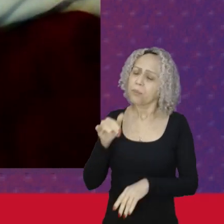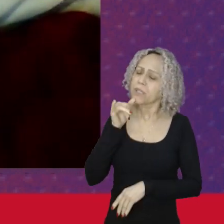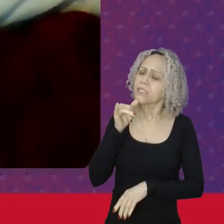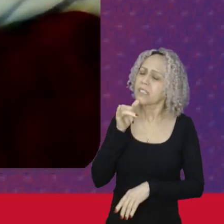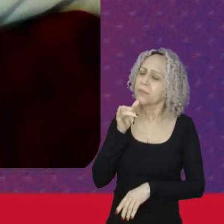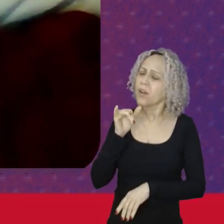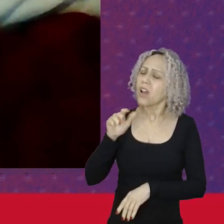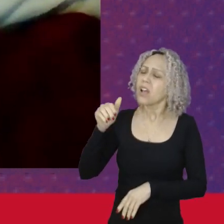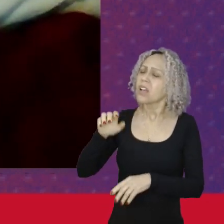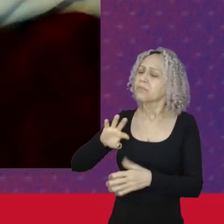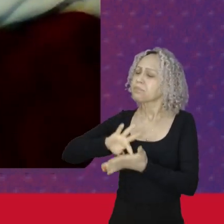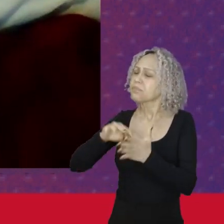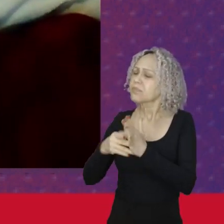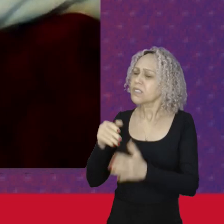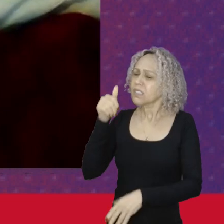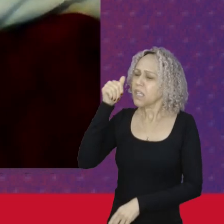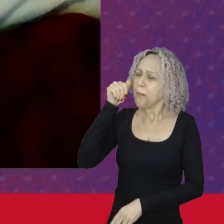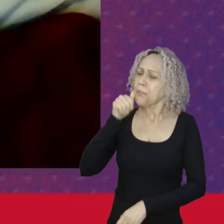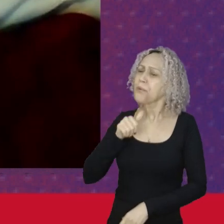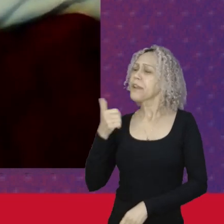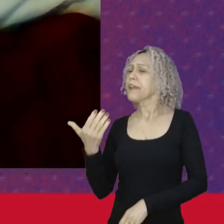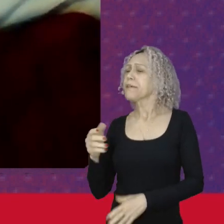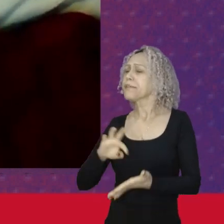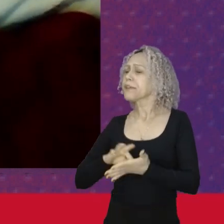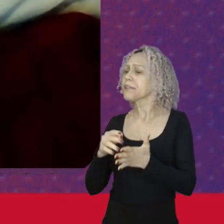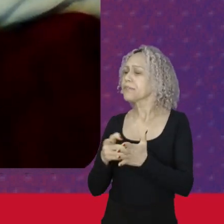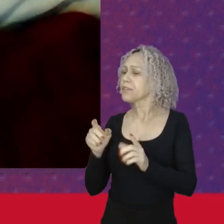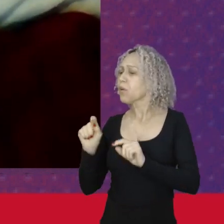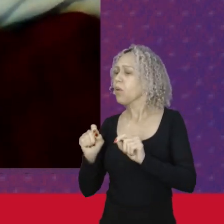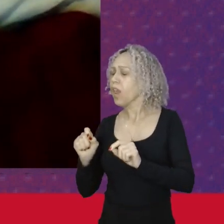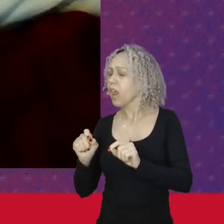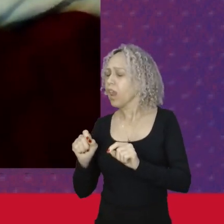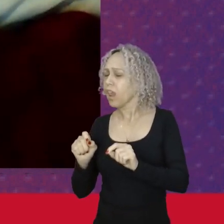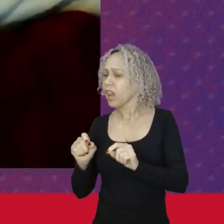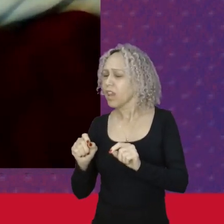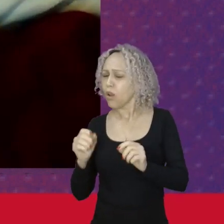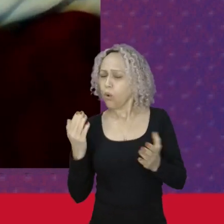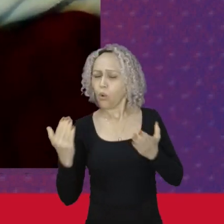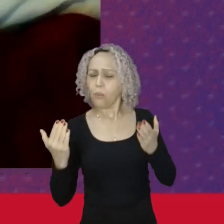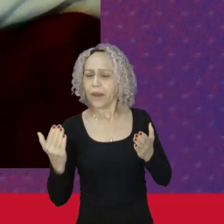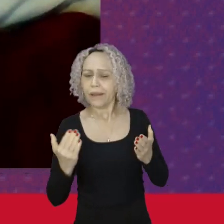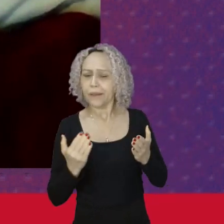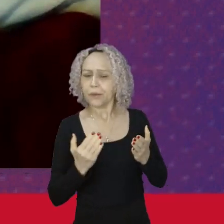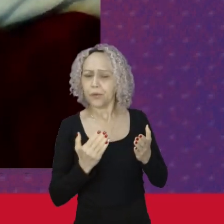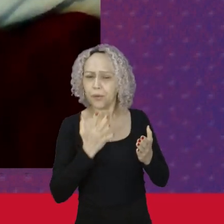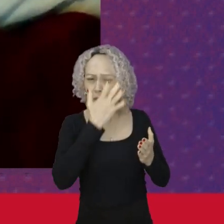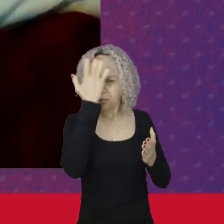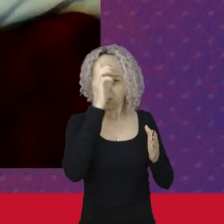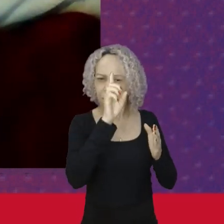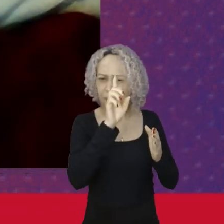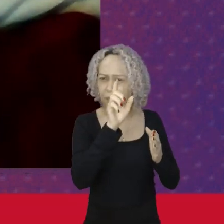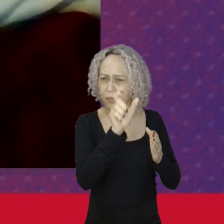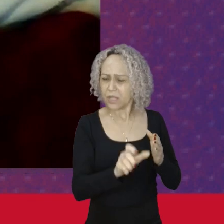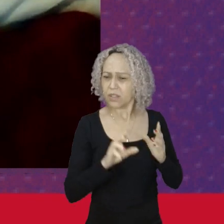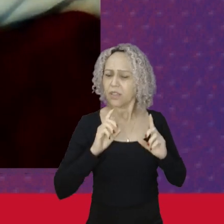muito além disso, né? Então, ao mesmo tempo que ela é fruto